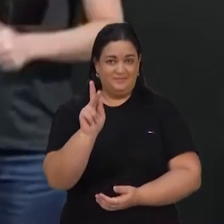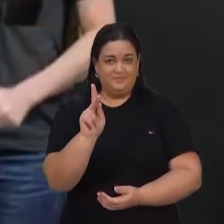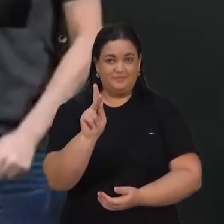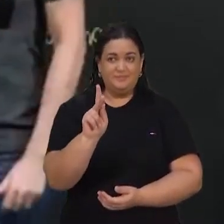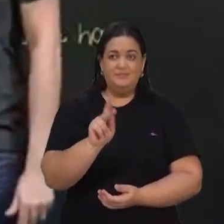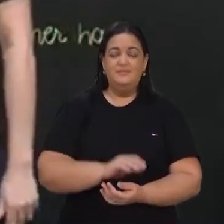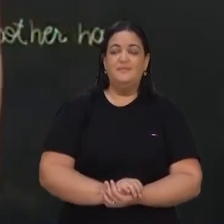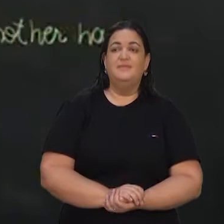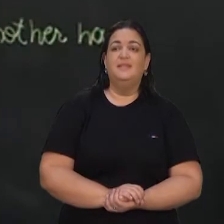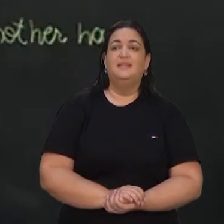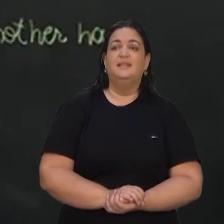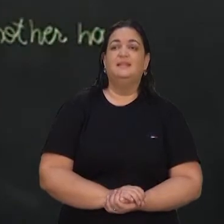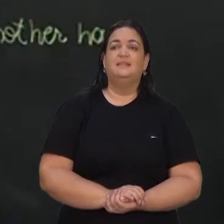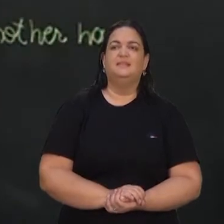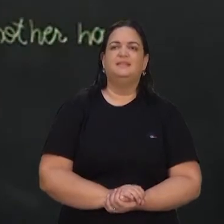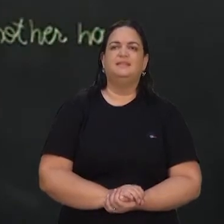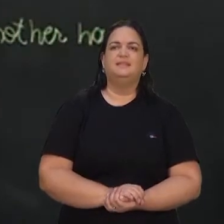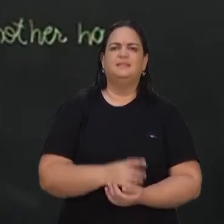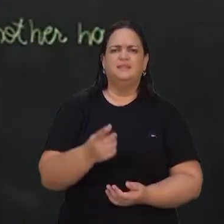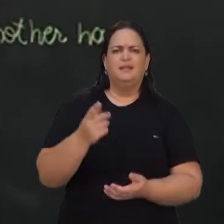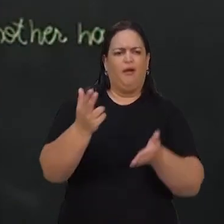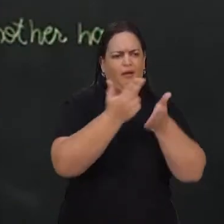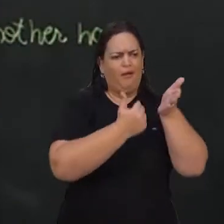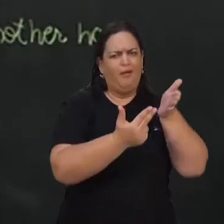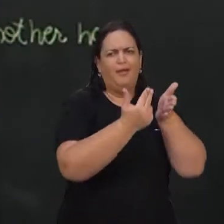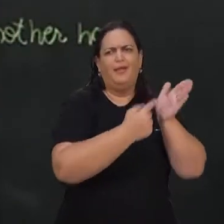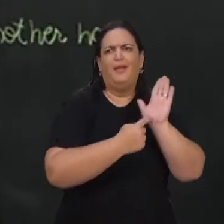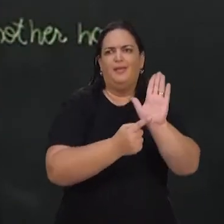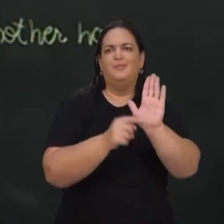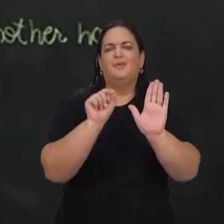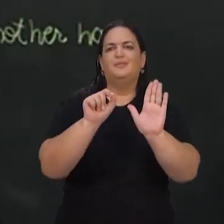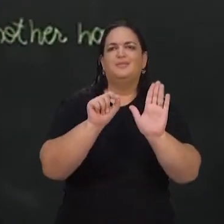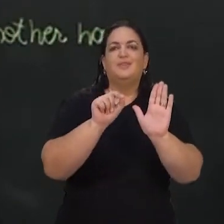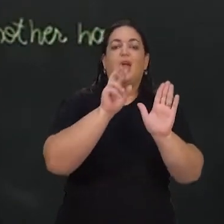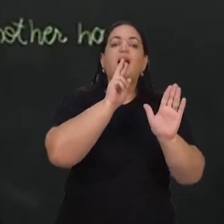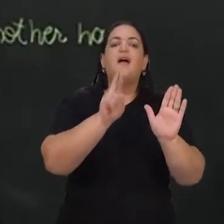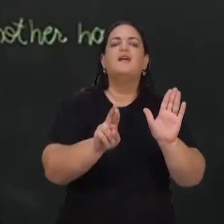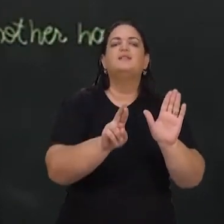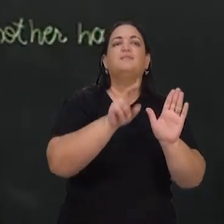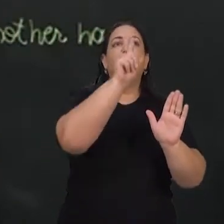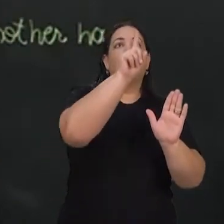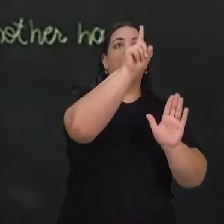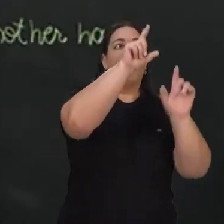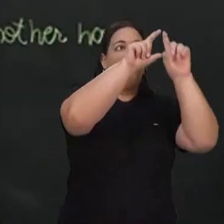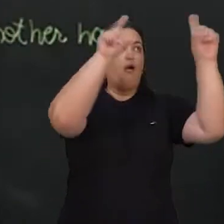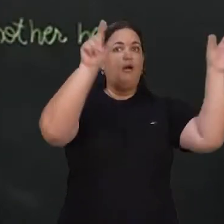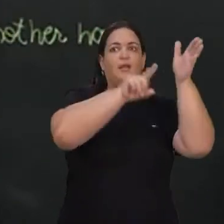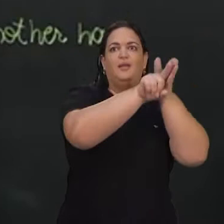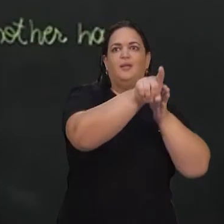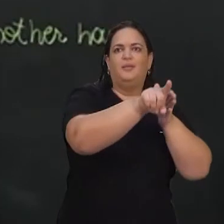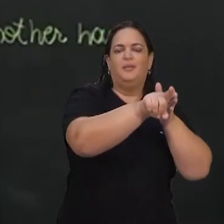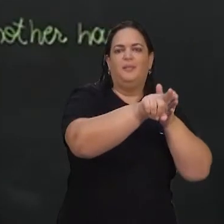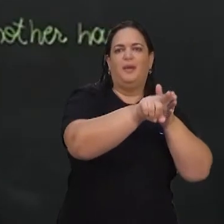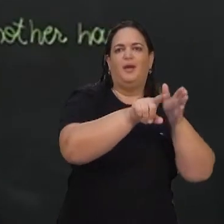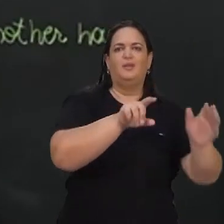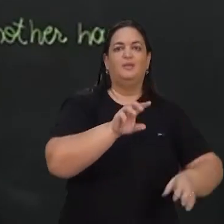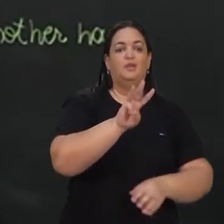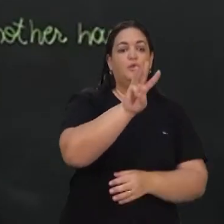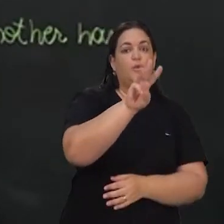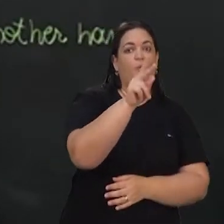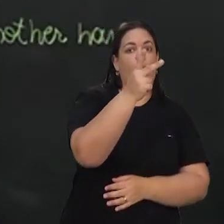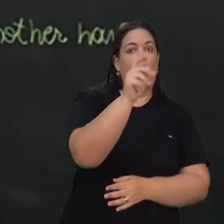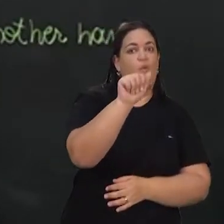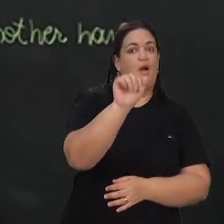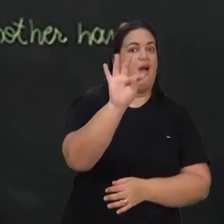Ok? Essas gravuras, elas respondem a essa pergunta aqui, ó. What do you have for breakfast? São